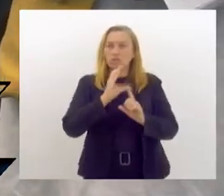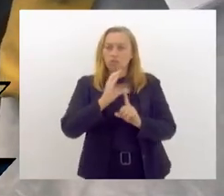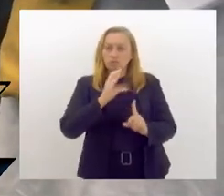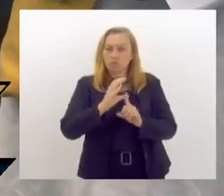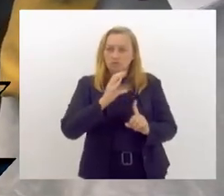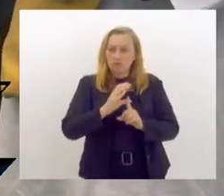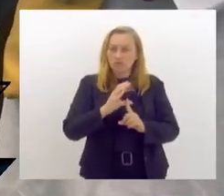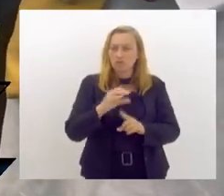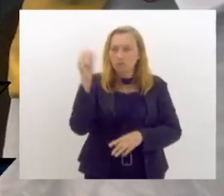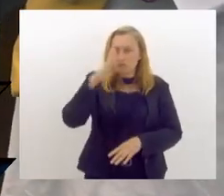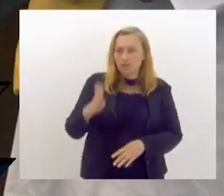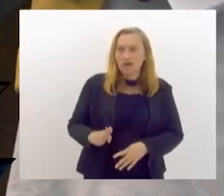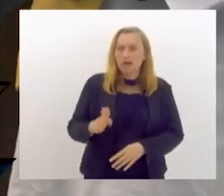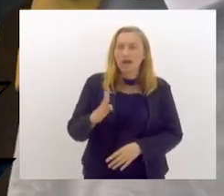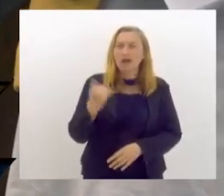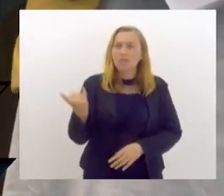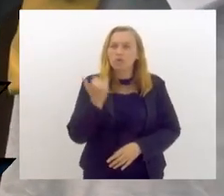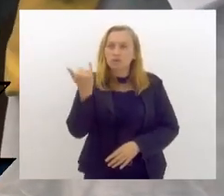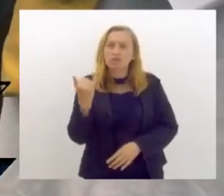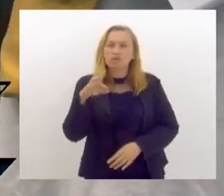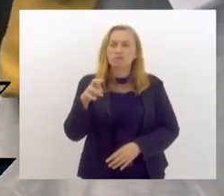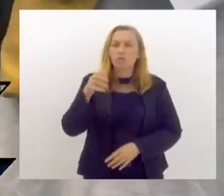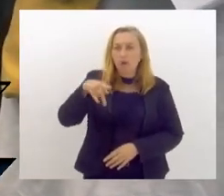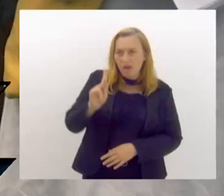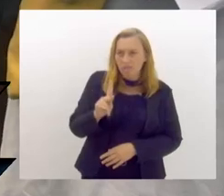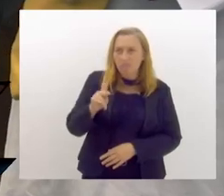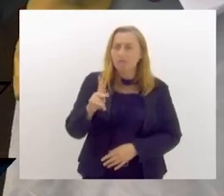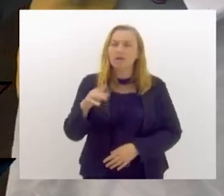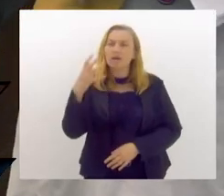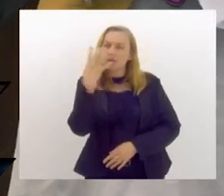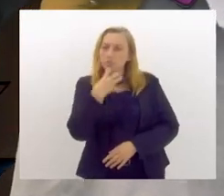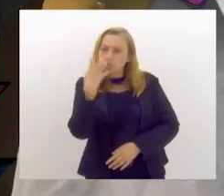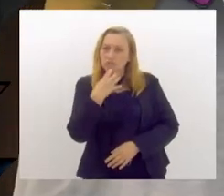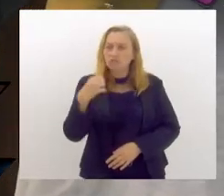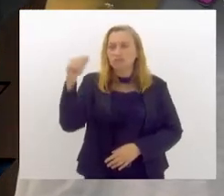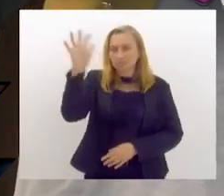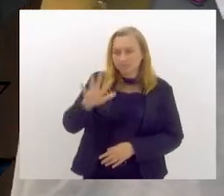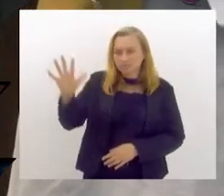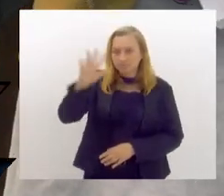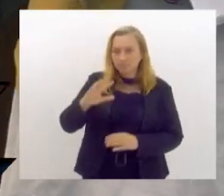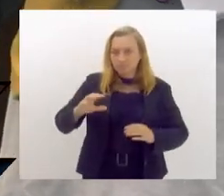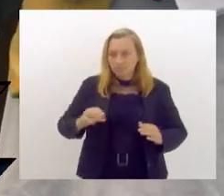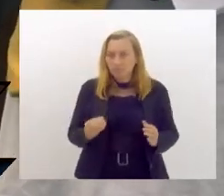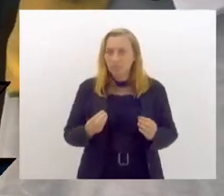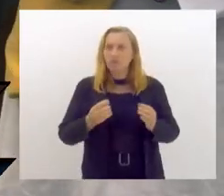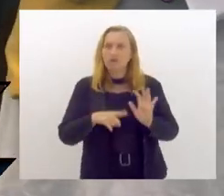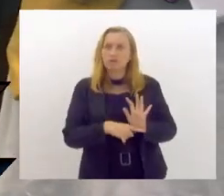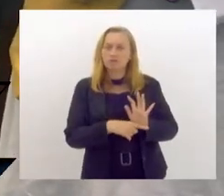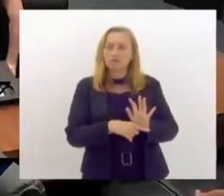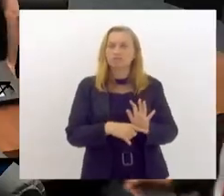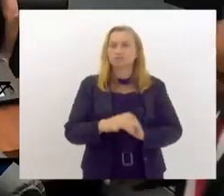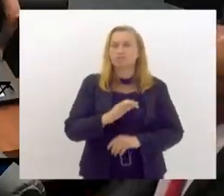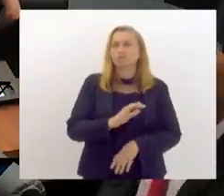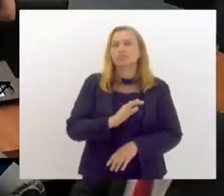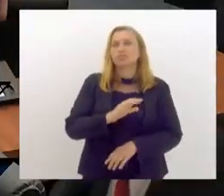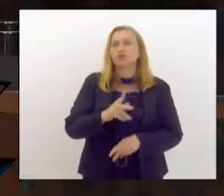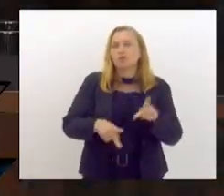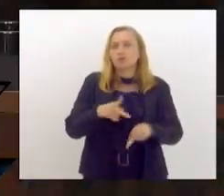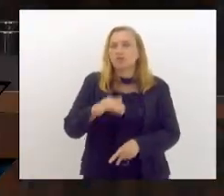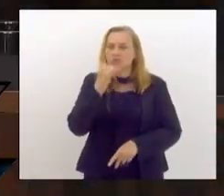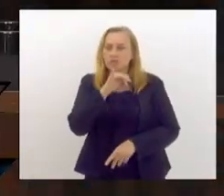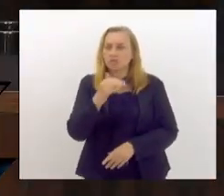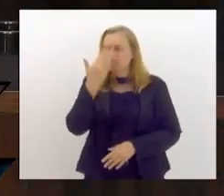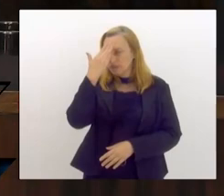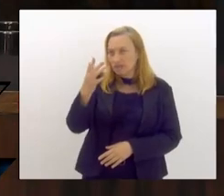rapper Emicida para a música nacional e o impacto que ele tem para o povo fluminense. Obrigada. Obrigado,